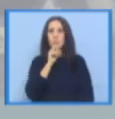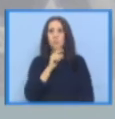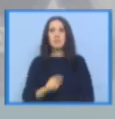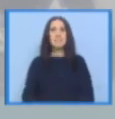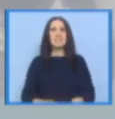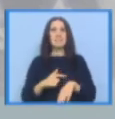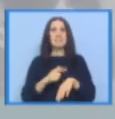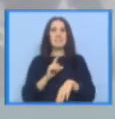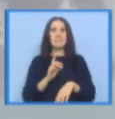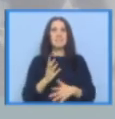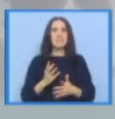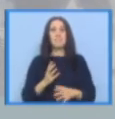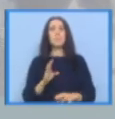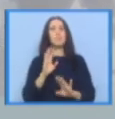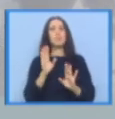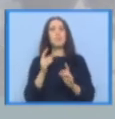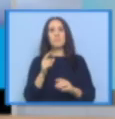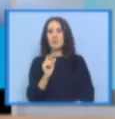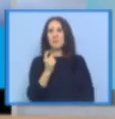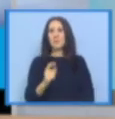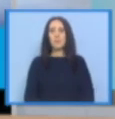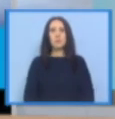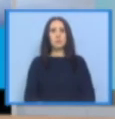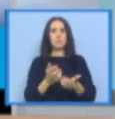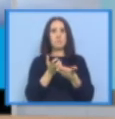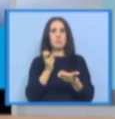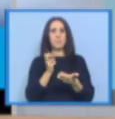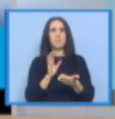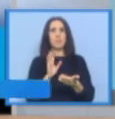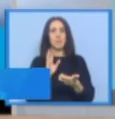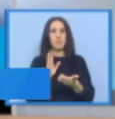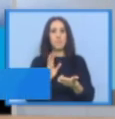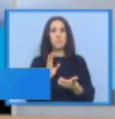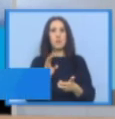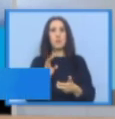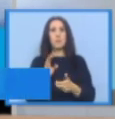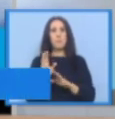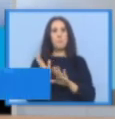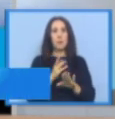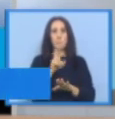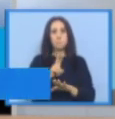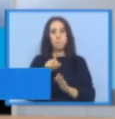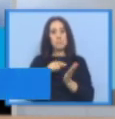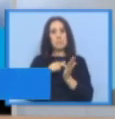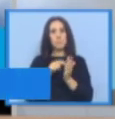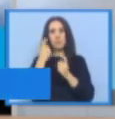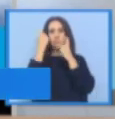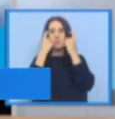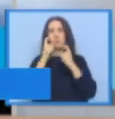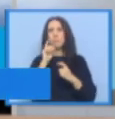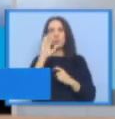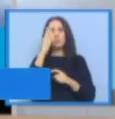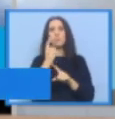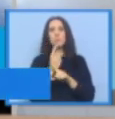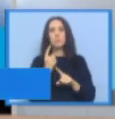temos muito... Não temos. tempo, Só para sublinhar que a segunda parte desta reflexão é muito importante,